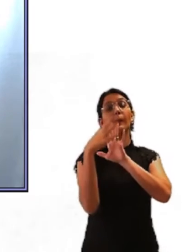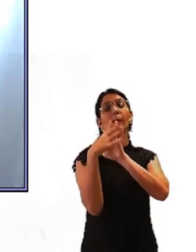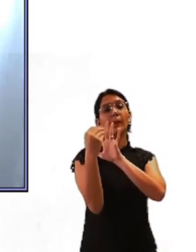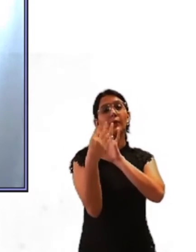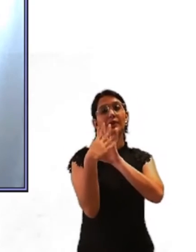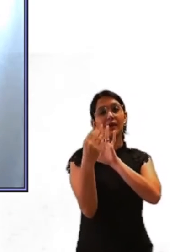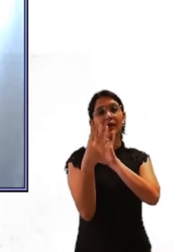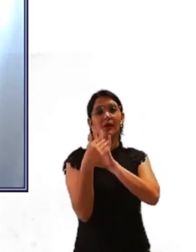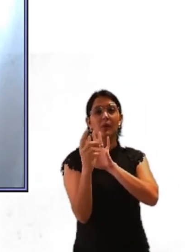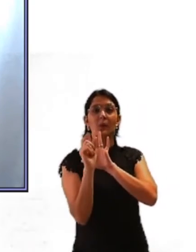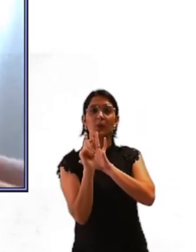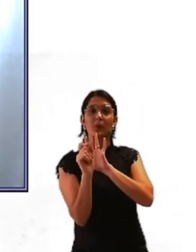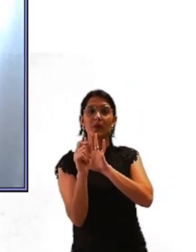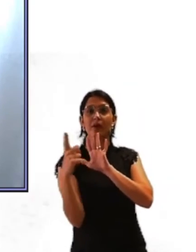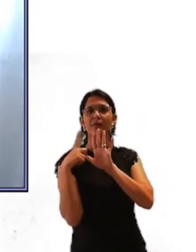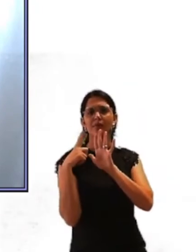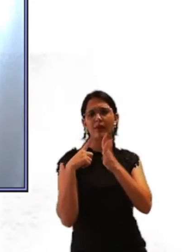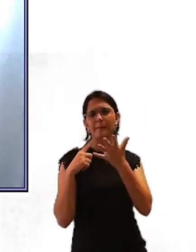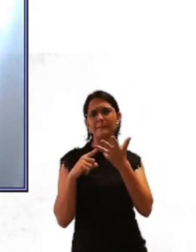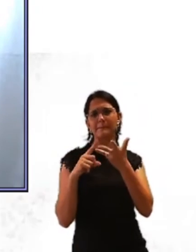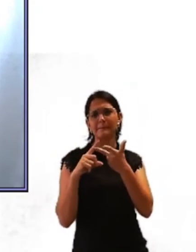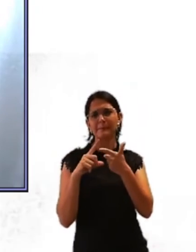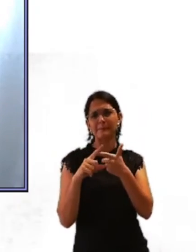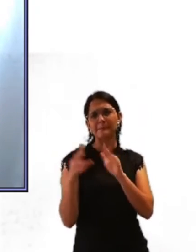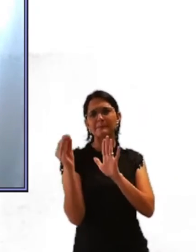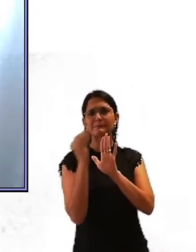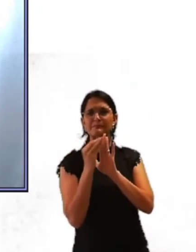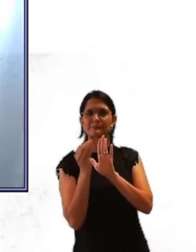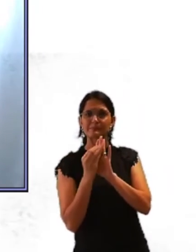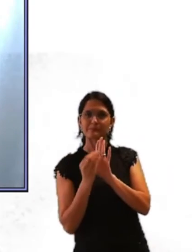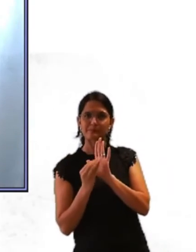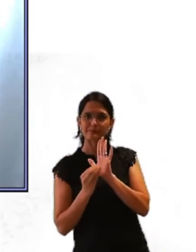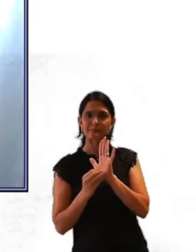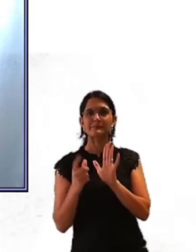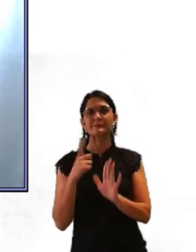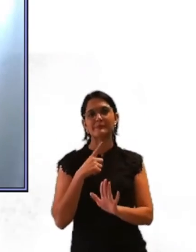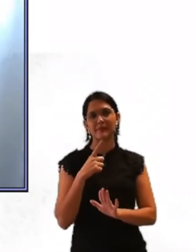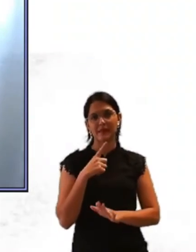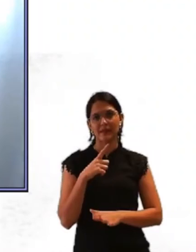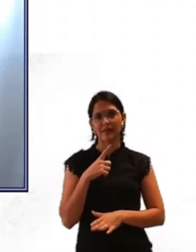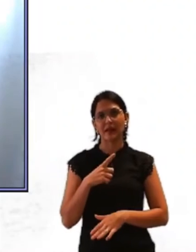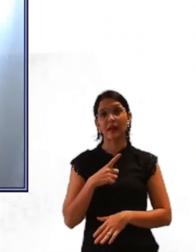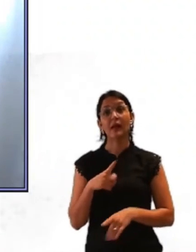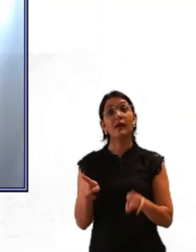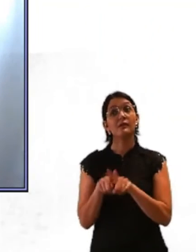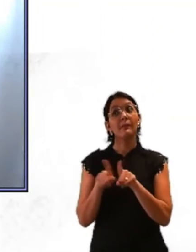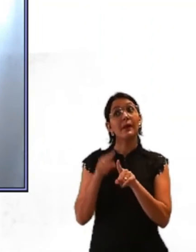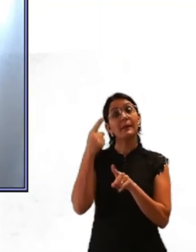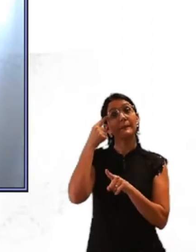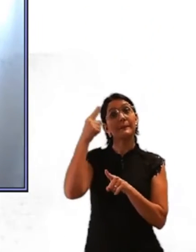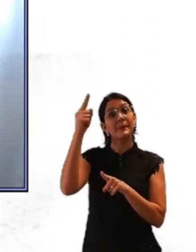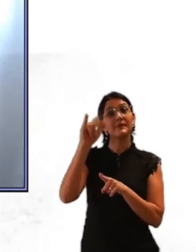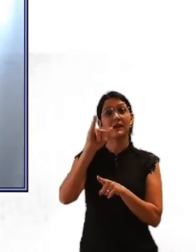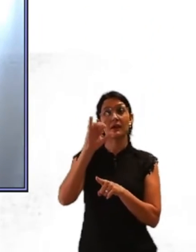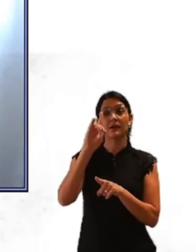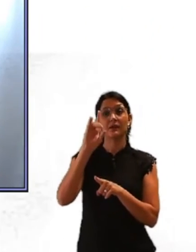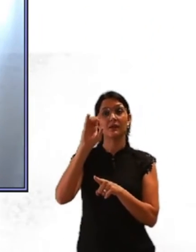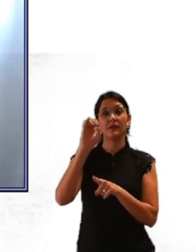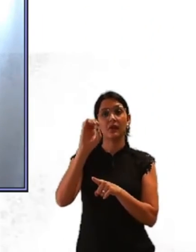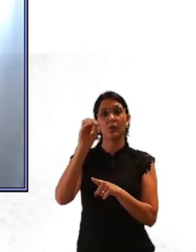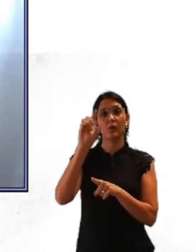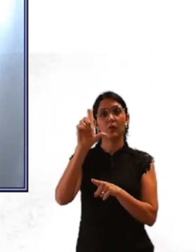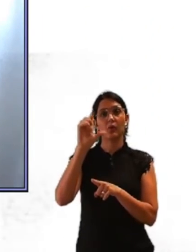esse modelo que é tratado na perspectiva da preconcepção, na perspectiva da ideologia, que é também chamado de